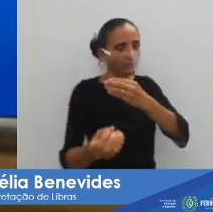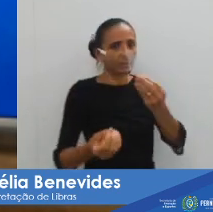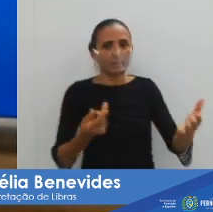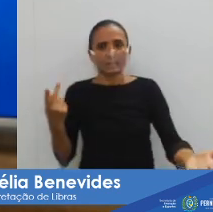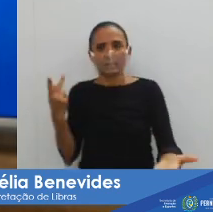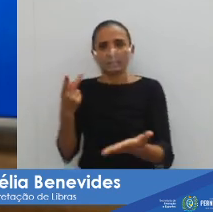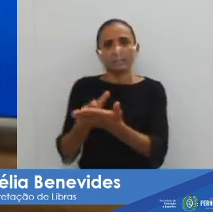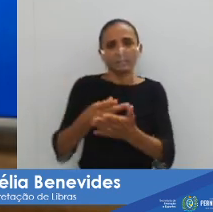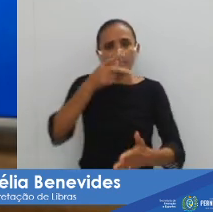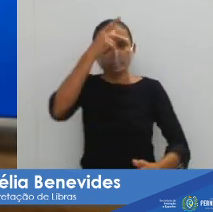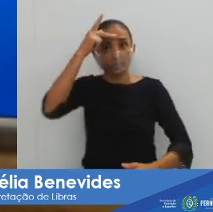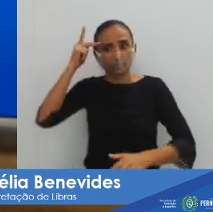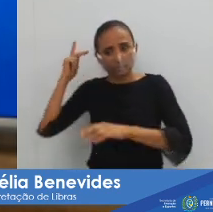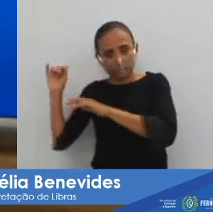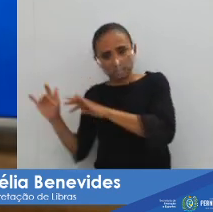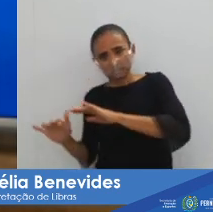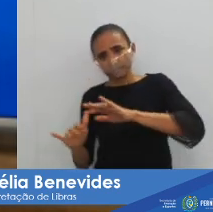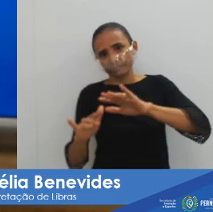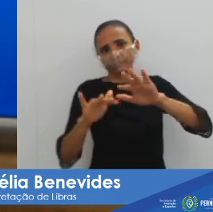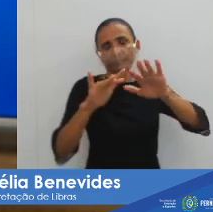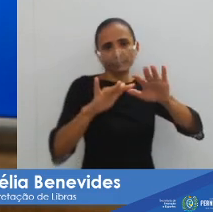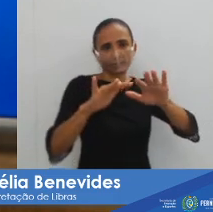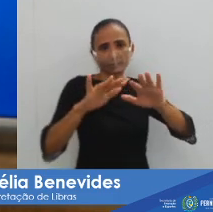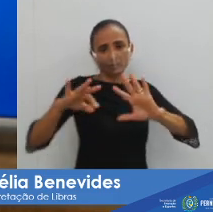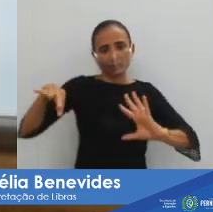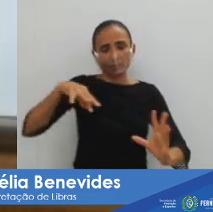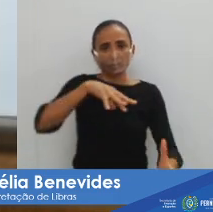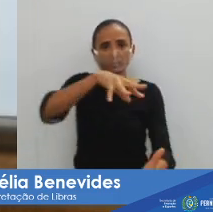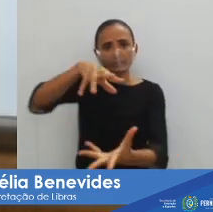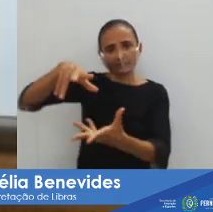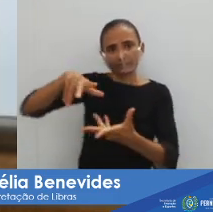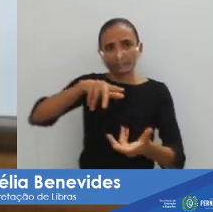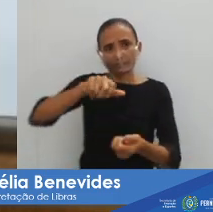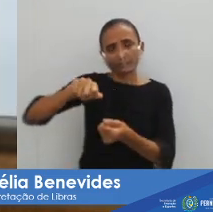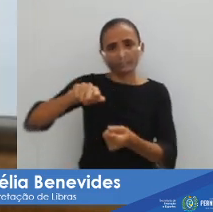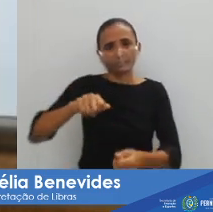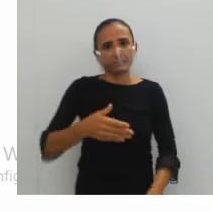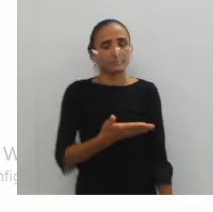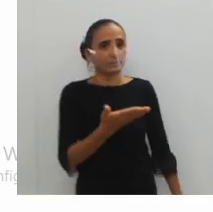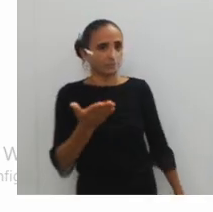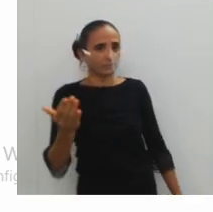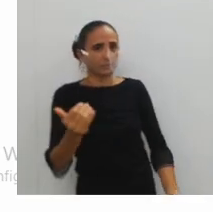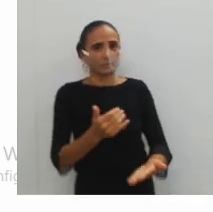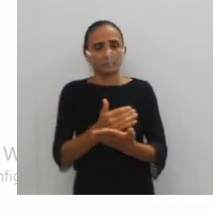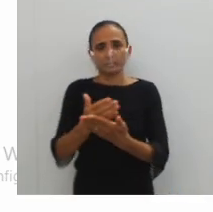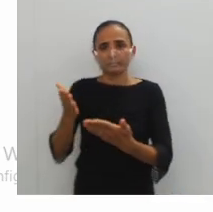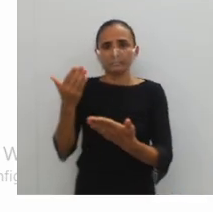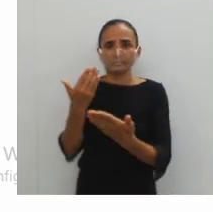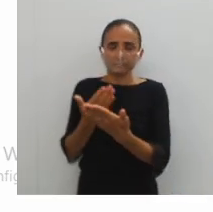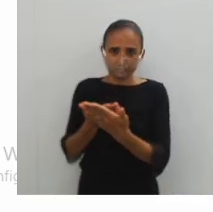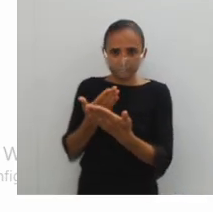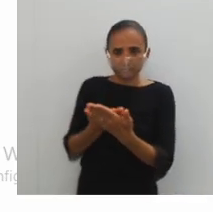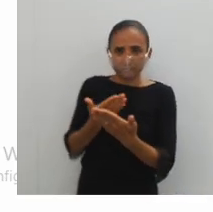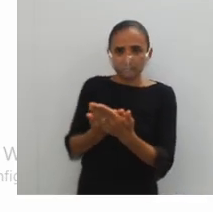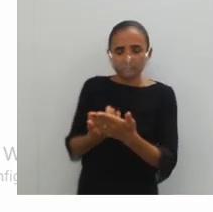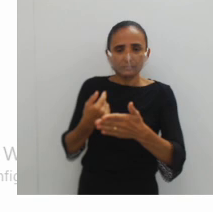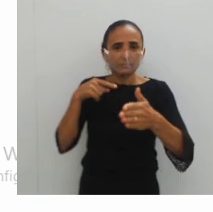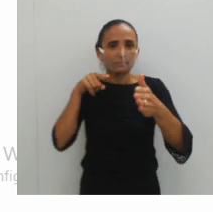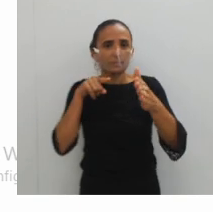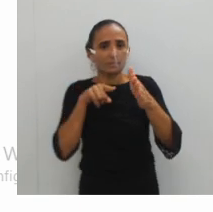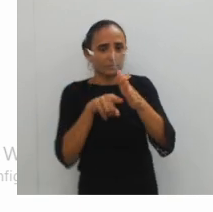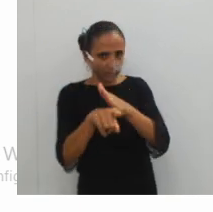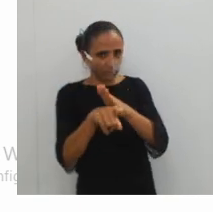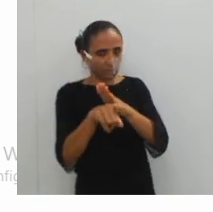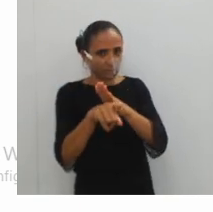que as populações migrem em torno do mundo, tá certo? Então, começo a nossa aula perguntando a